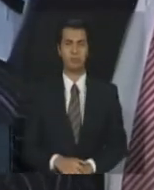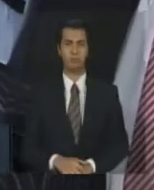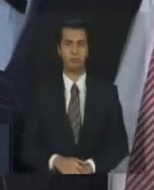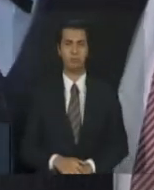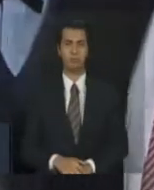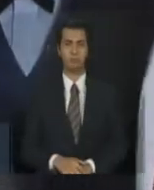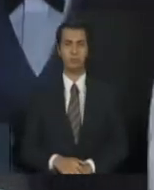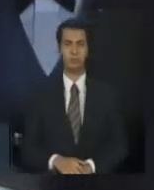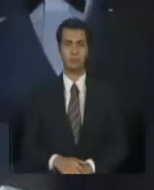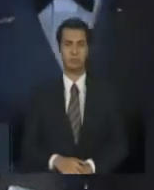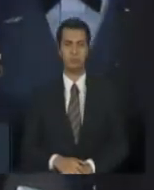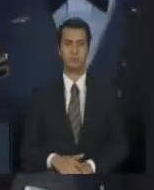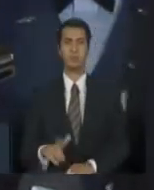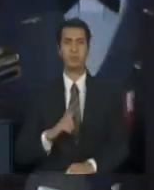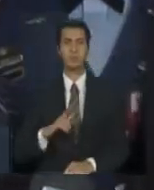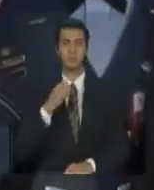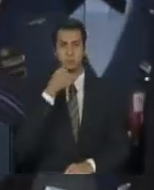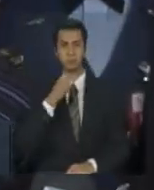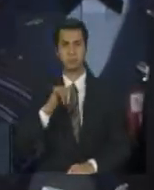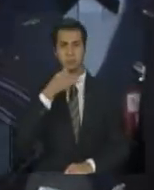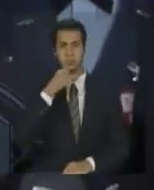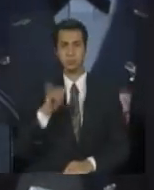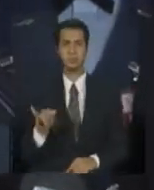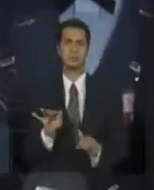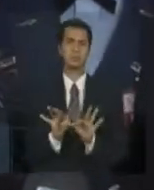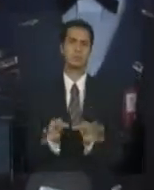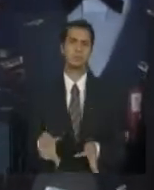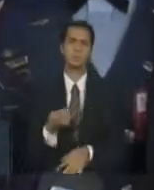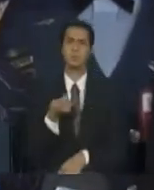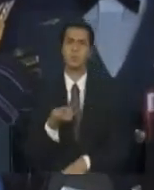um fornecimento de energia muito justo, assim,